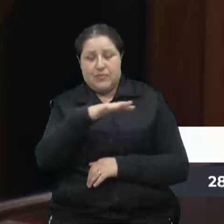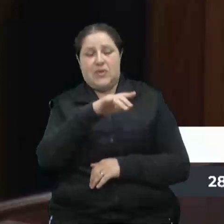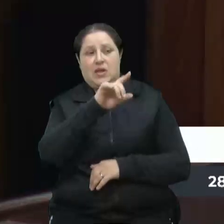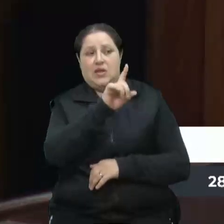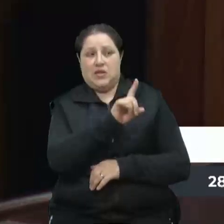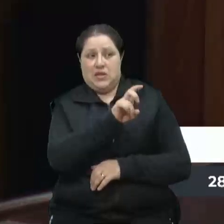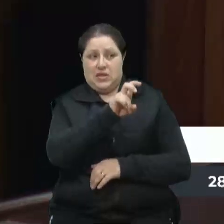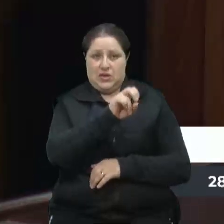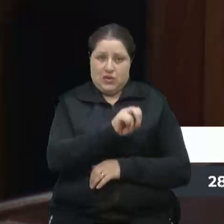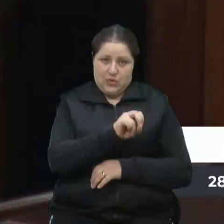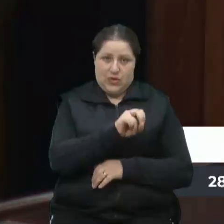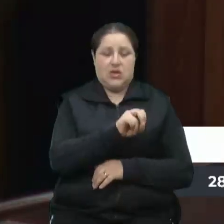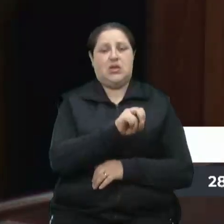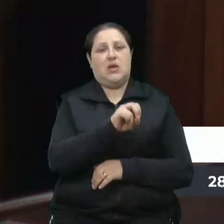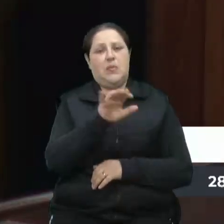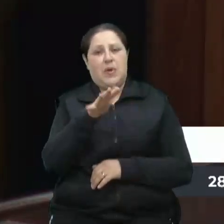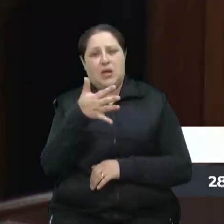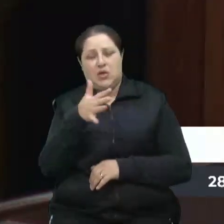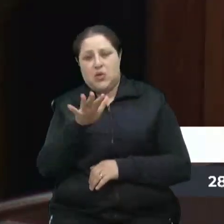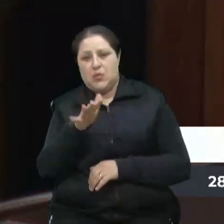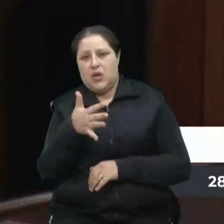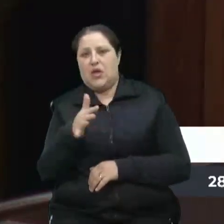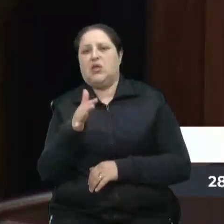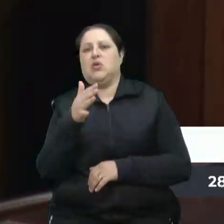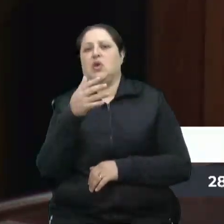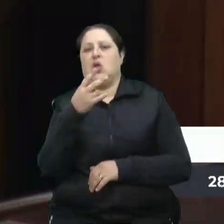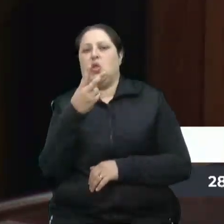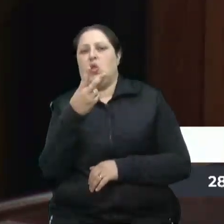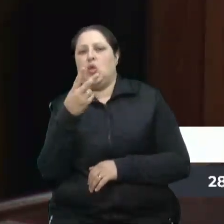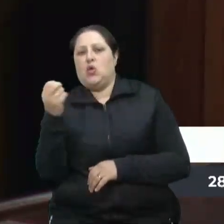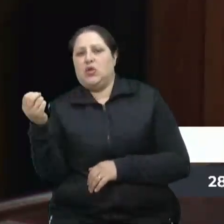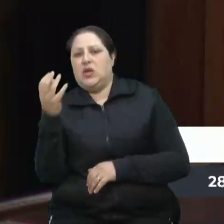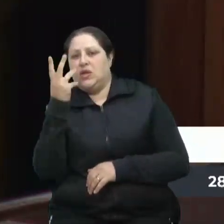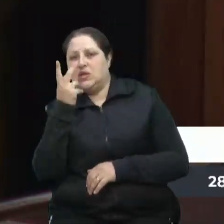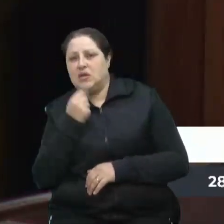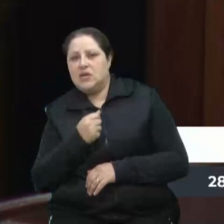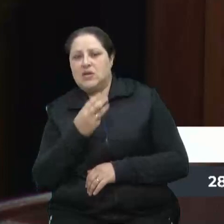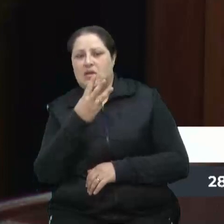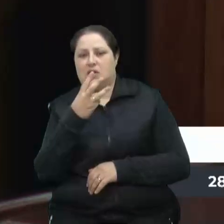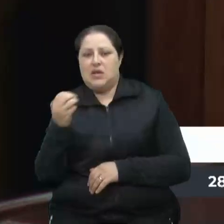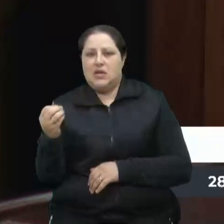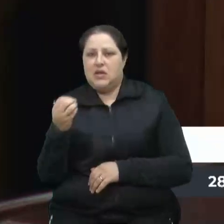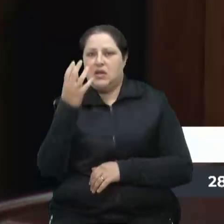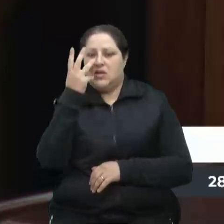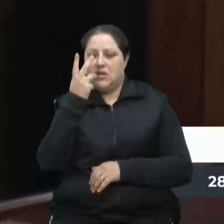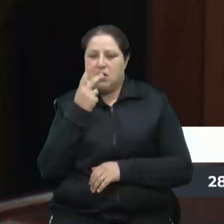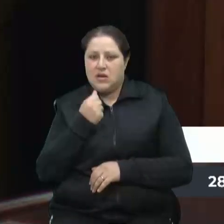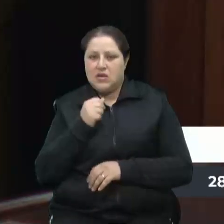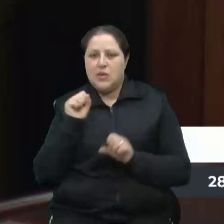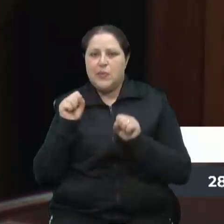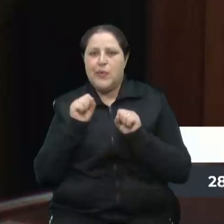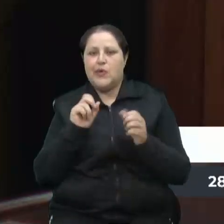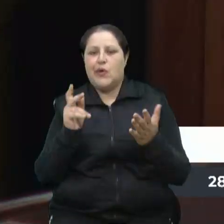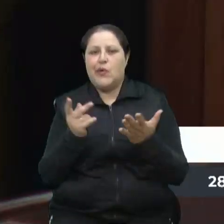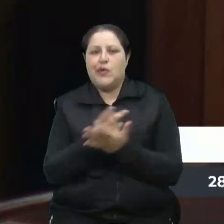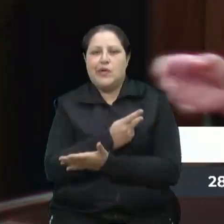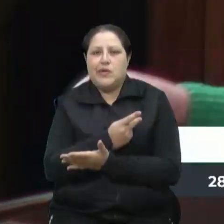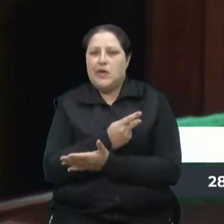200 a 300 crianças que poderão, da noite para o dia, acabarem ficando sem suas